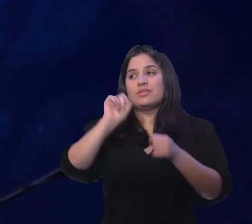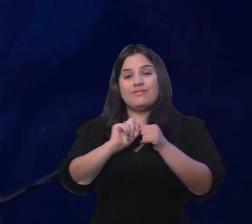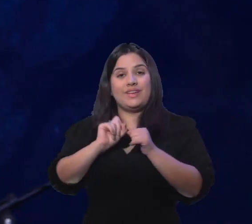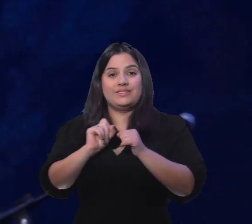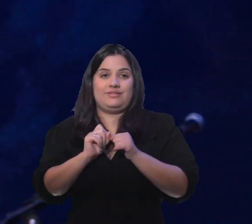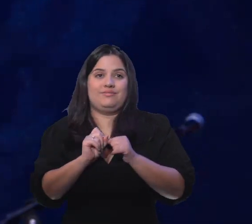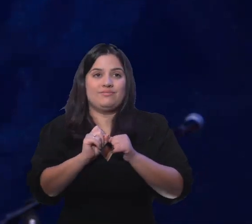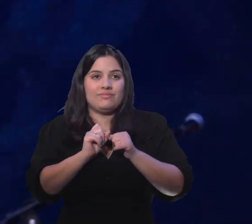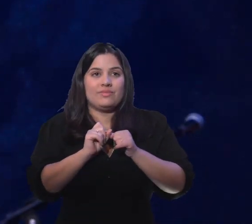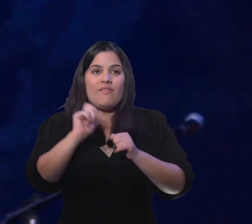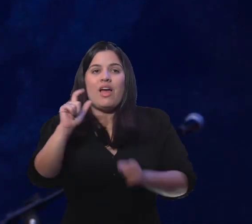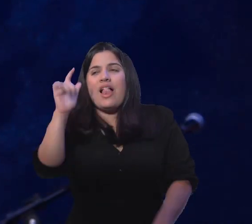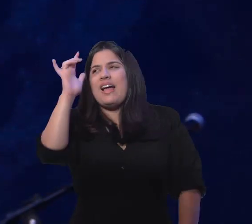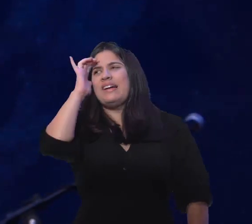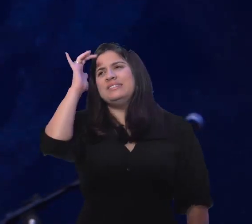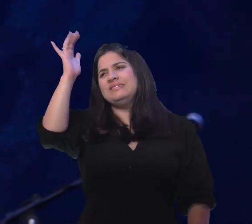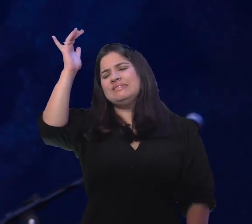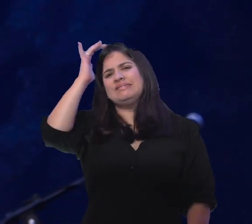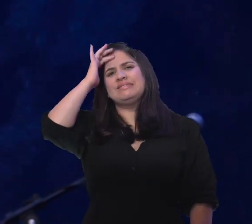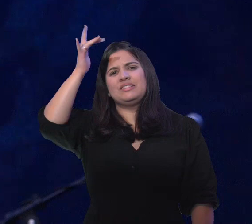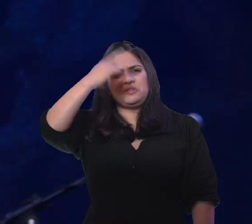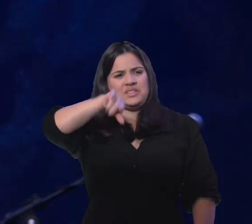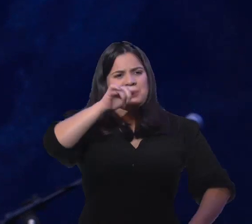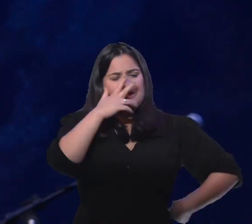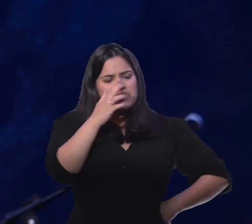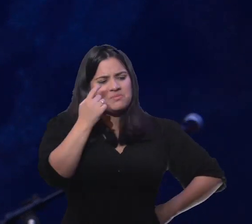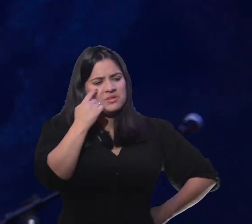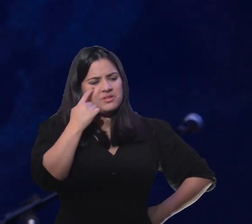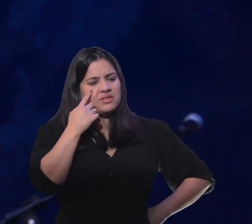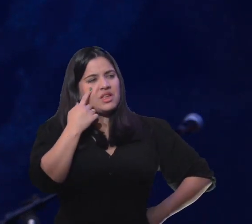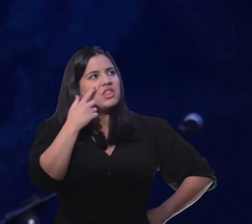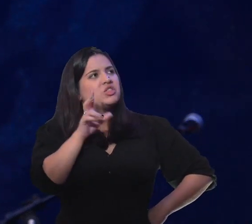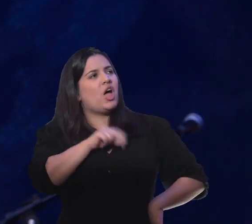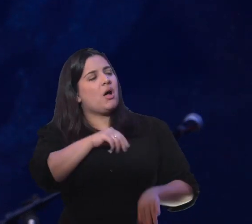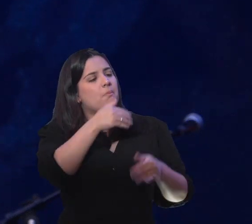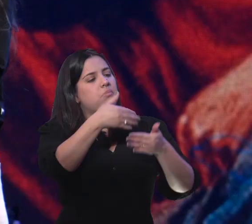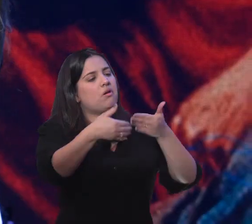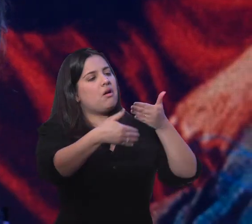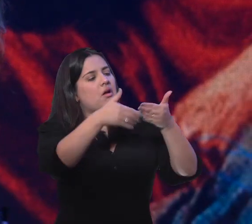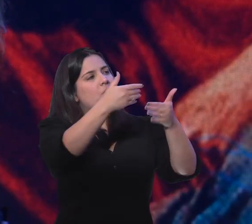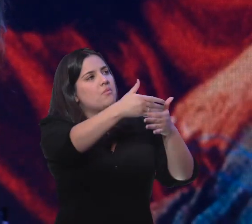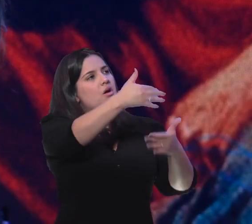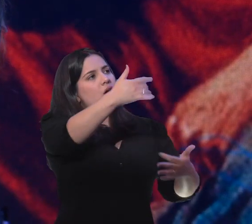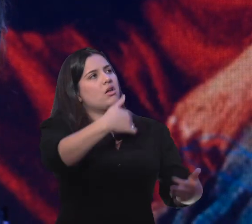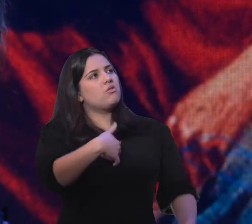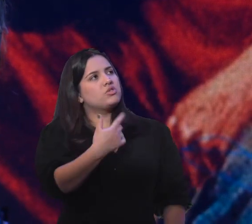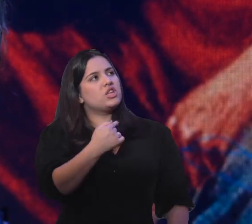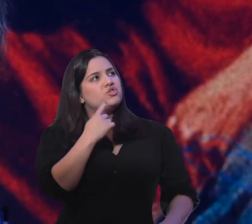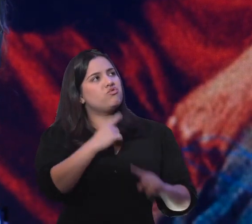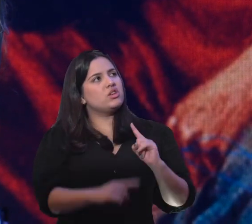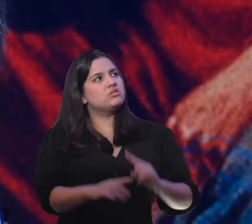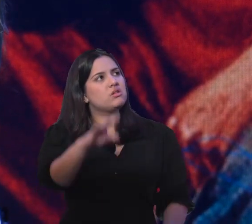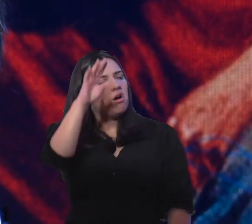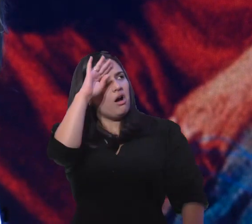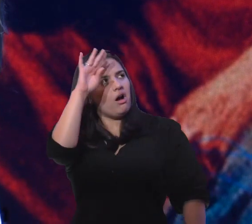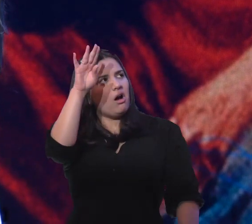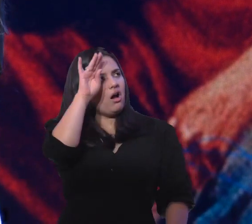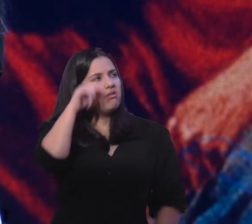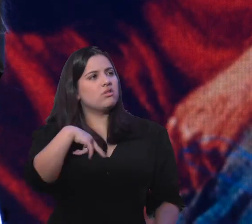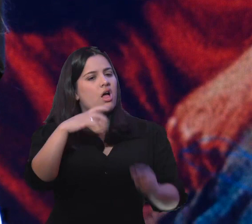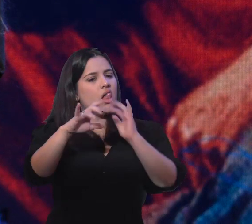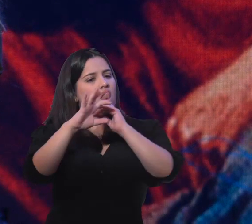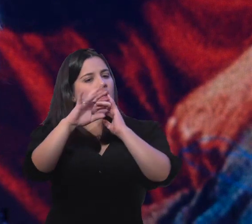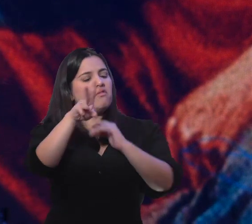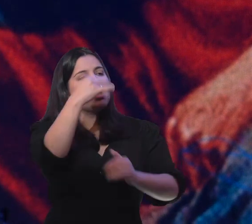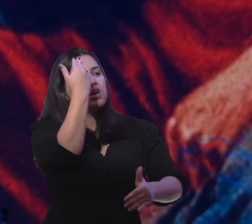nossa imaginação. Você acha que alguém pensou assim: nossa, que muro alto. Eu vou dar umas voltas nele, vou tocar uma trombeta e ele vai cair. Certeza que esse é